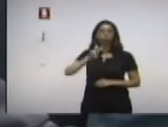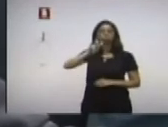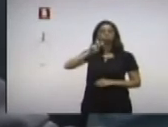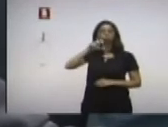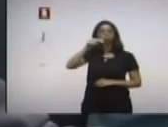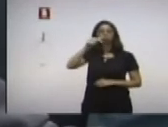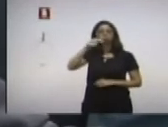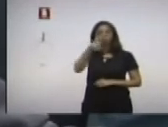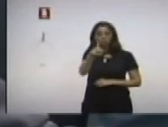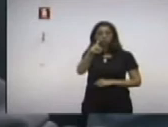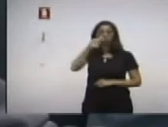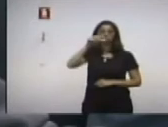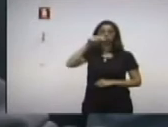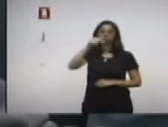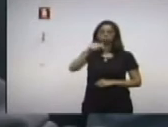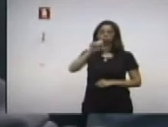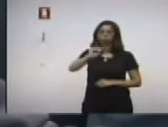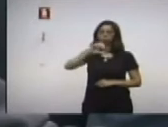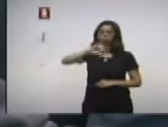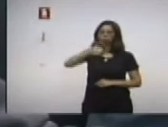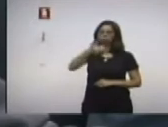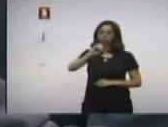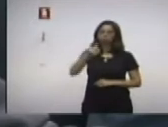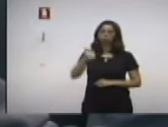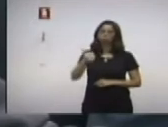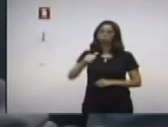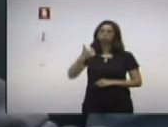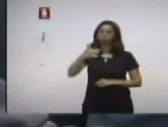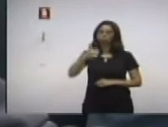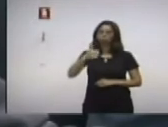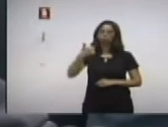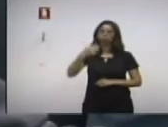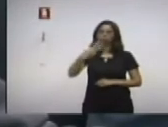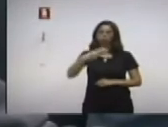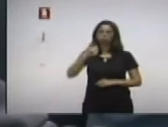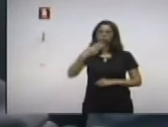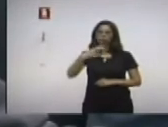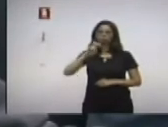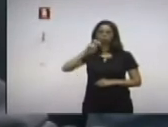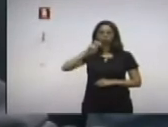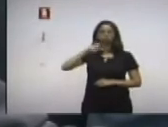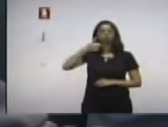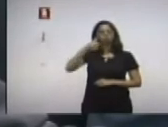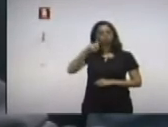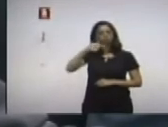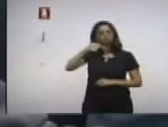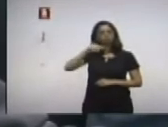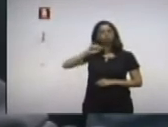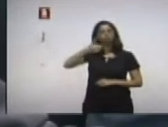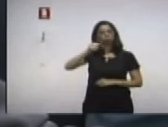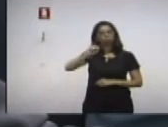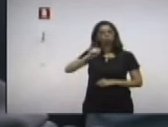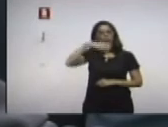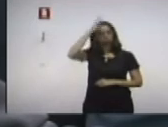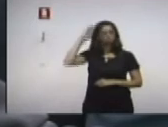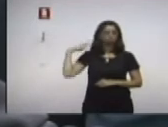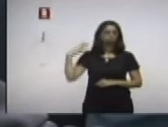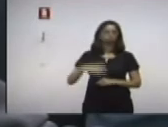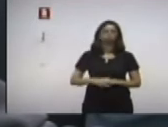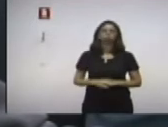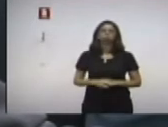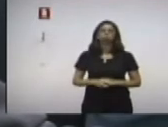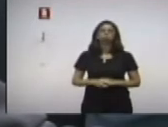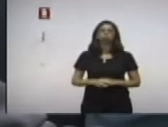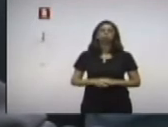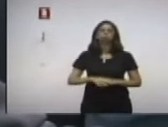seis sete oito nove dez 11 12 13 14 15 16 17 18 da vereadora